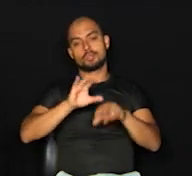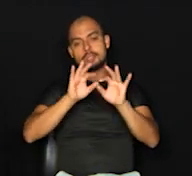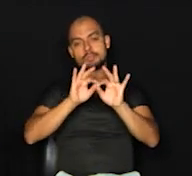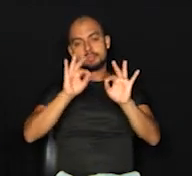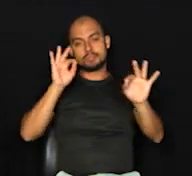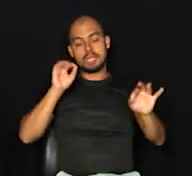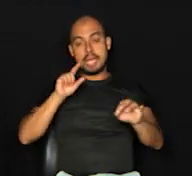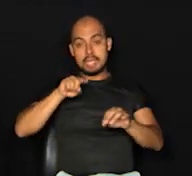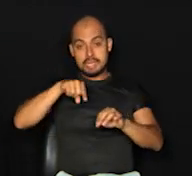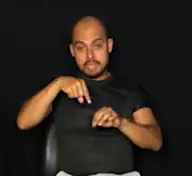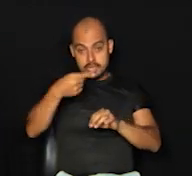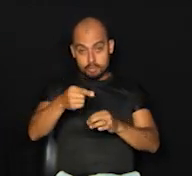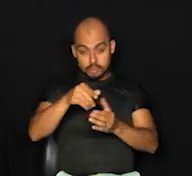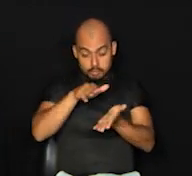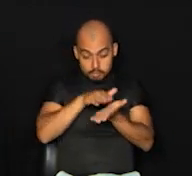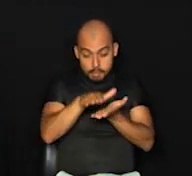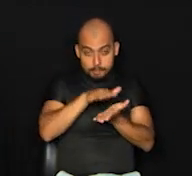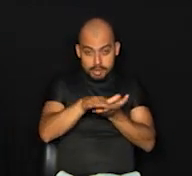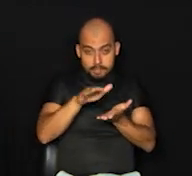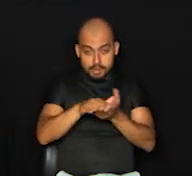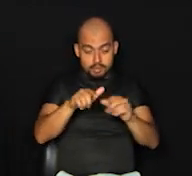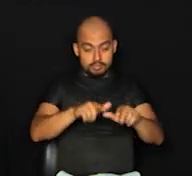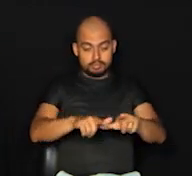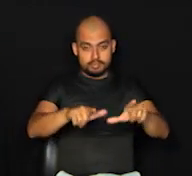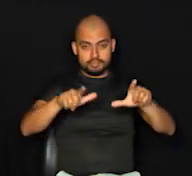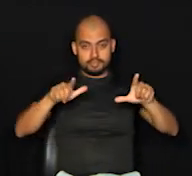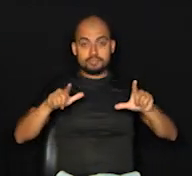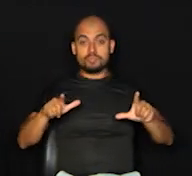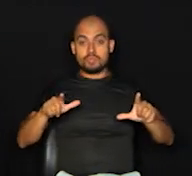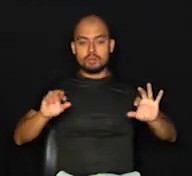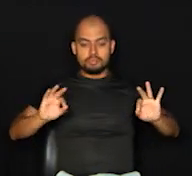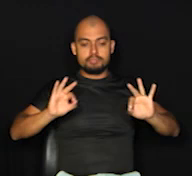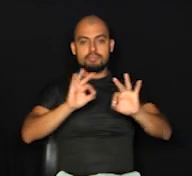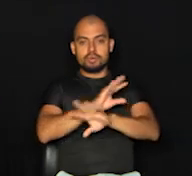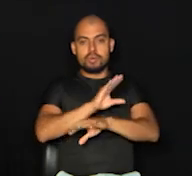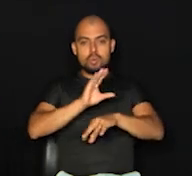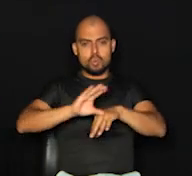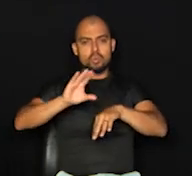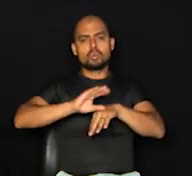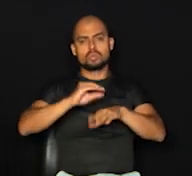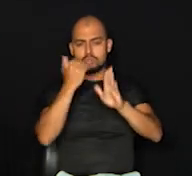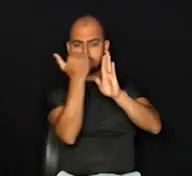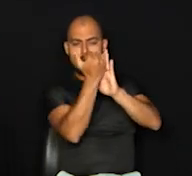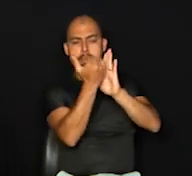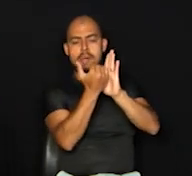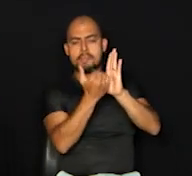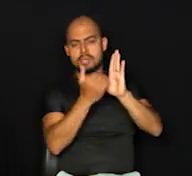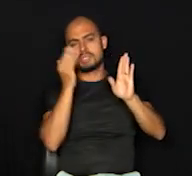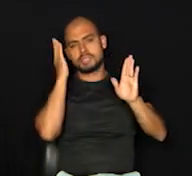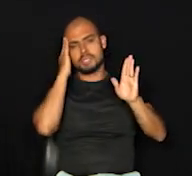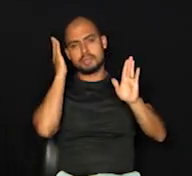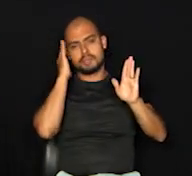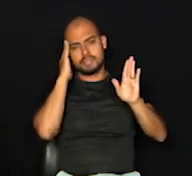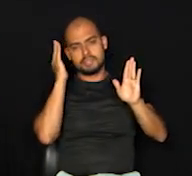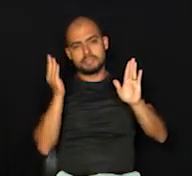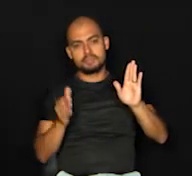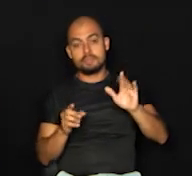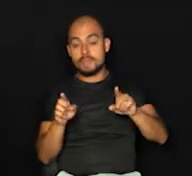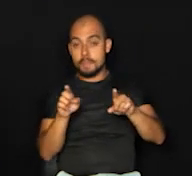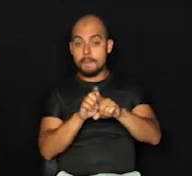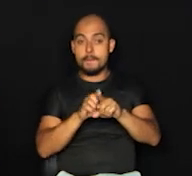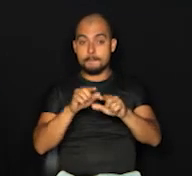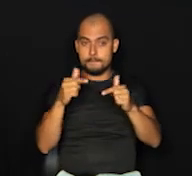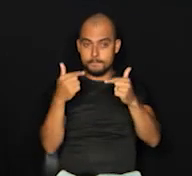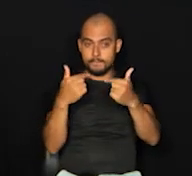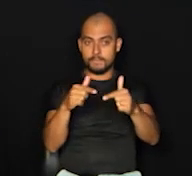imprimir depois o diplominha de que fez esse curso, sabendo todos os protocolos da Covid-19 e ainda tem um serviço,